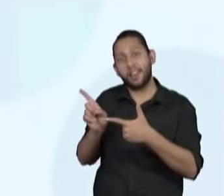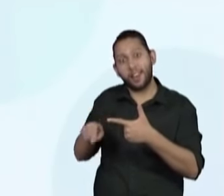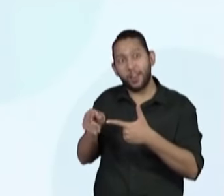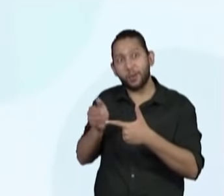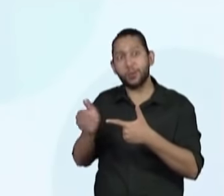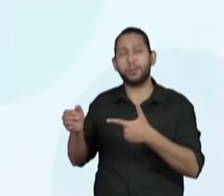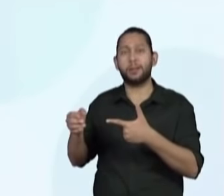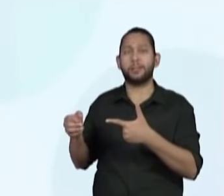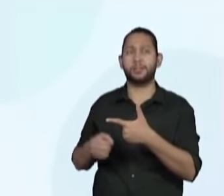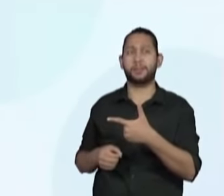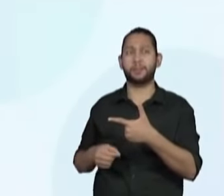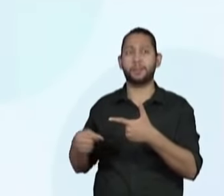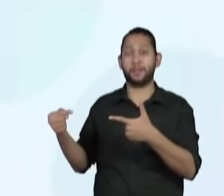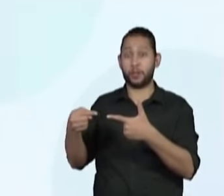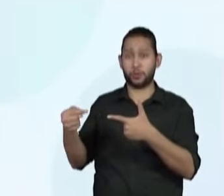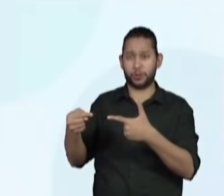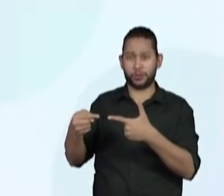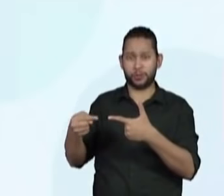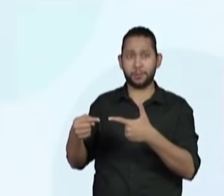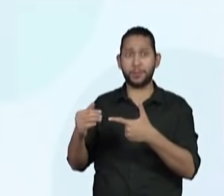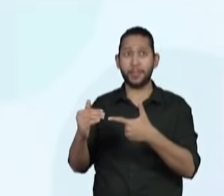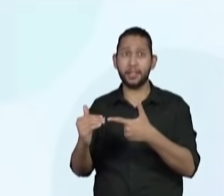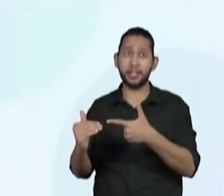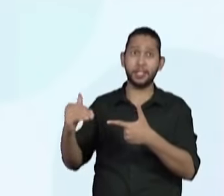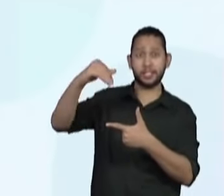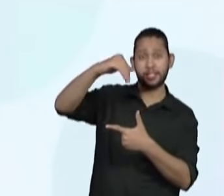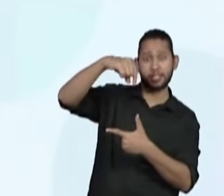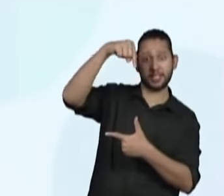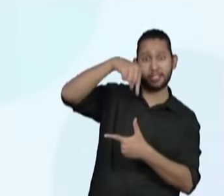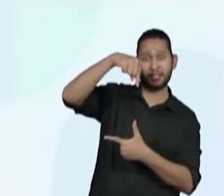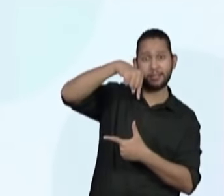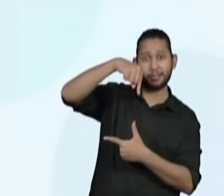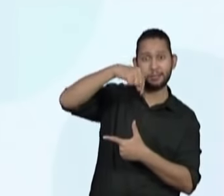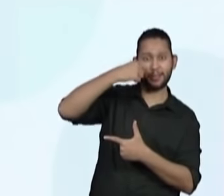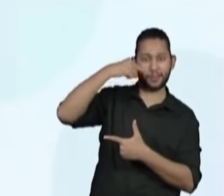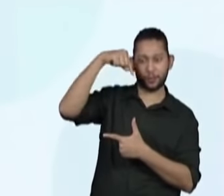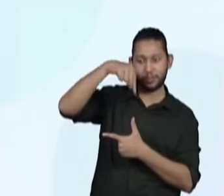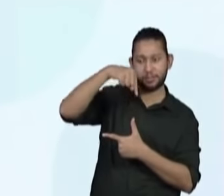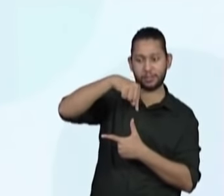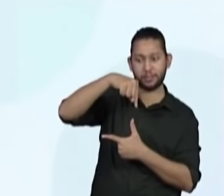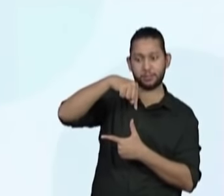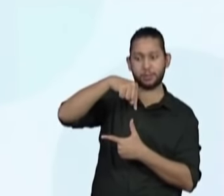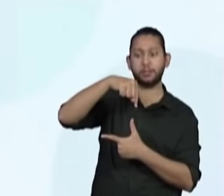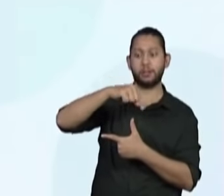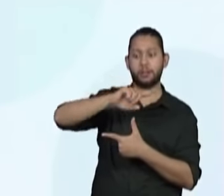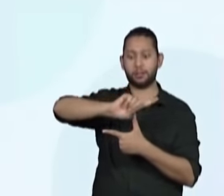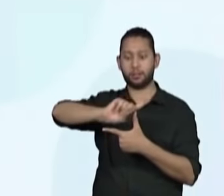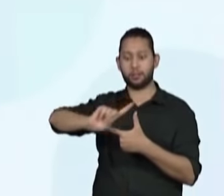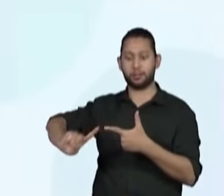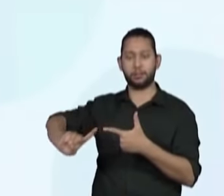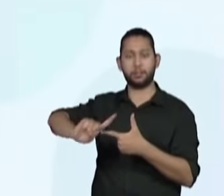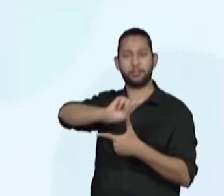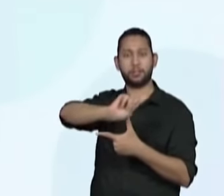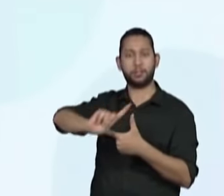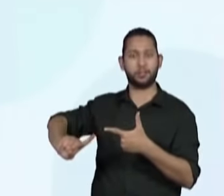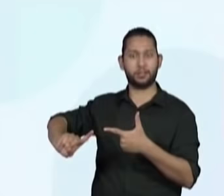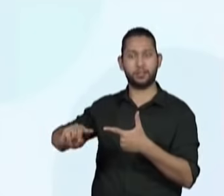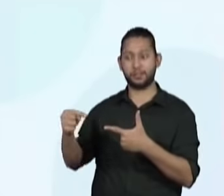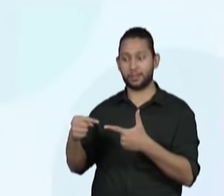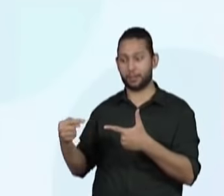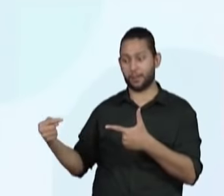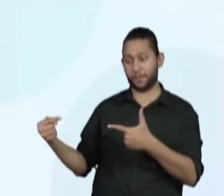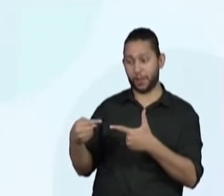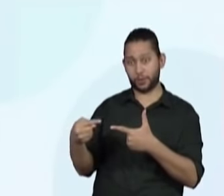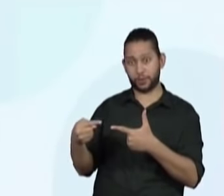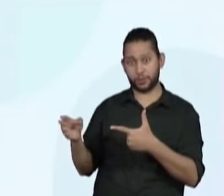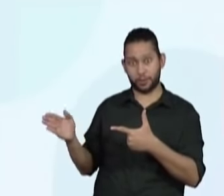inicial. E a flechinha de cima da figura, está observando? Então, o triângulo retângulo está formado ligando esses três